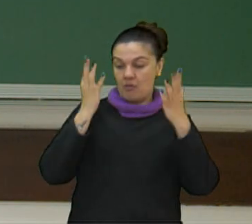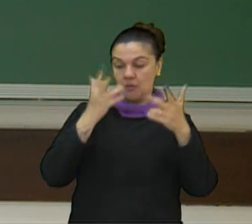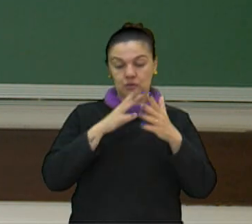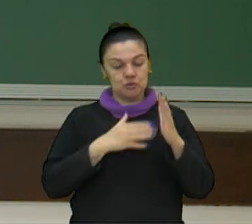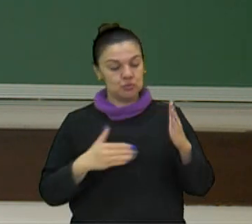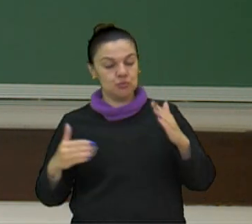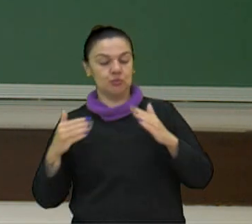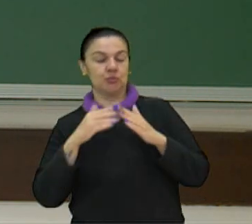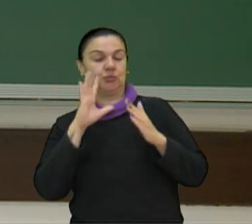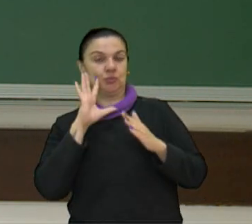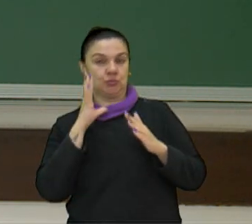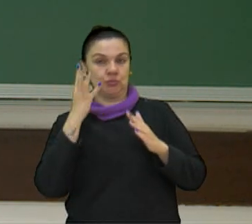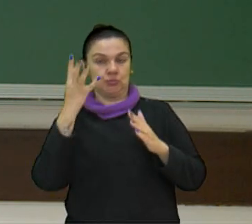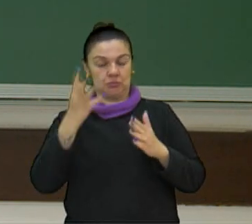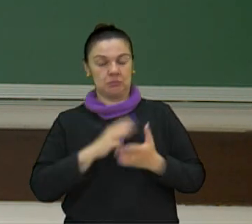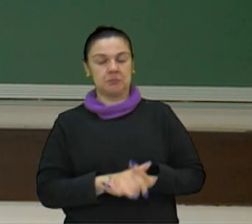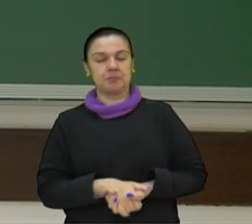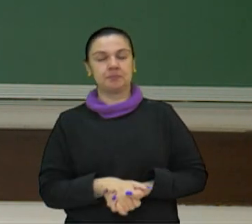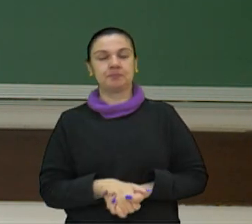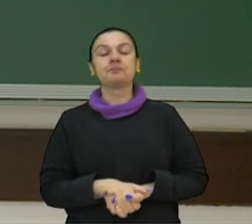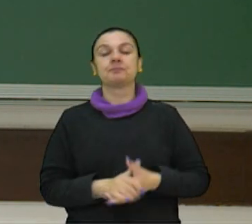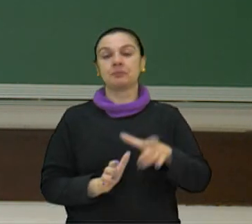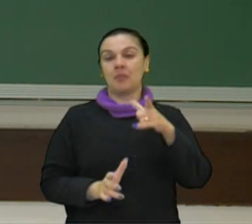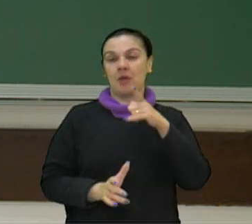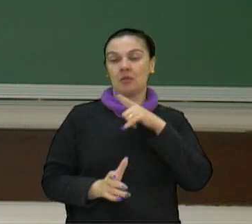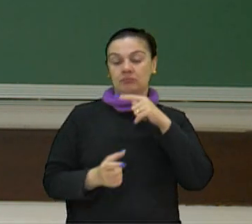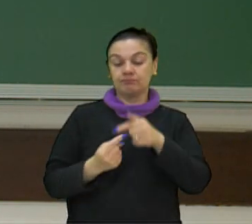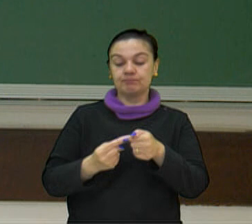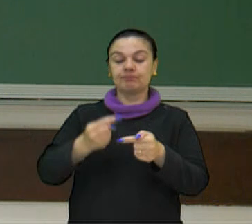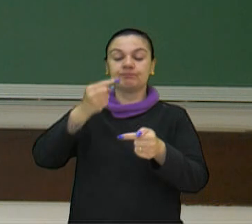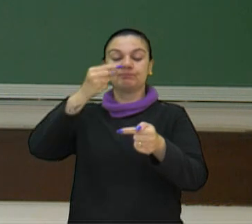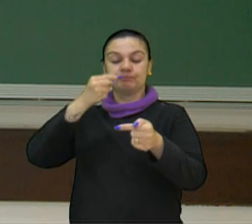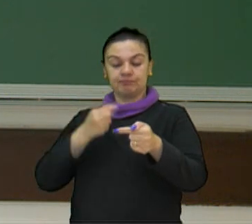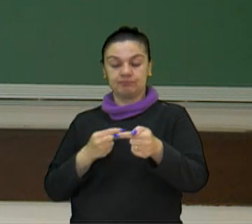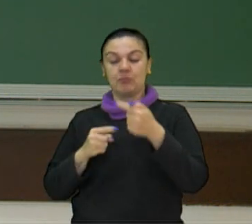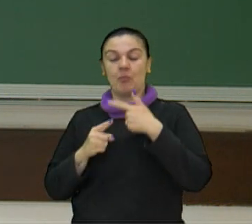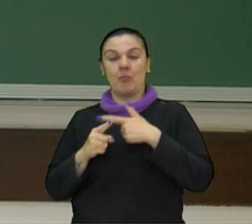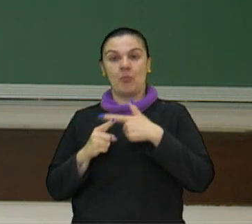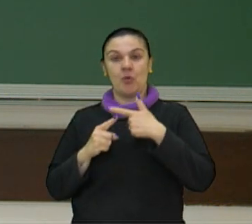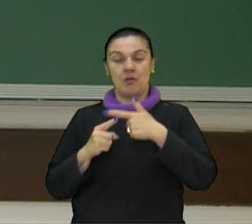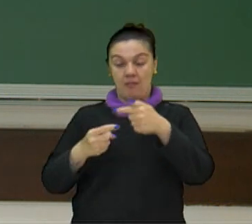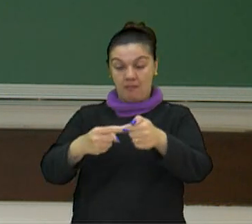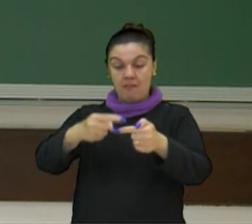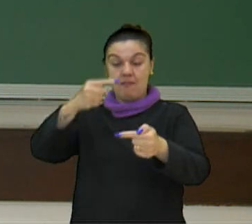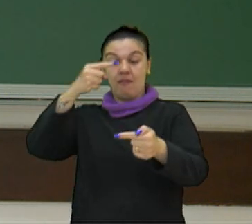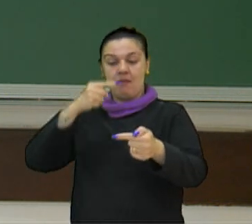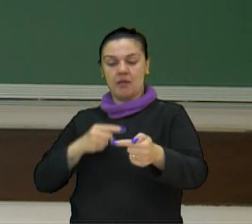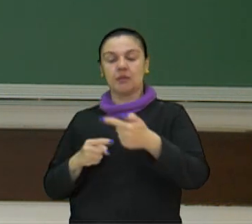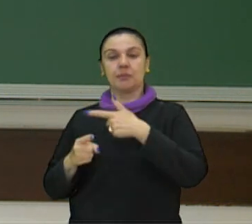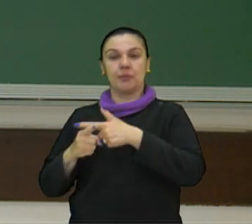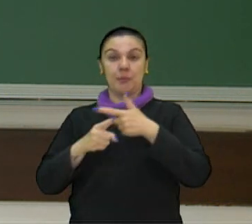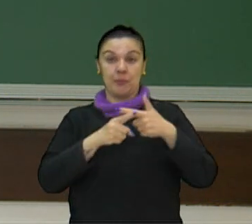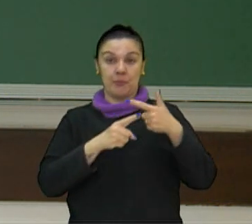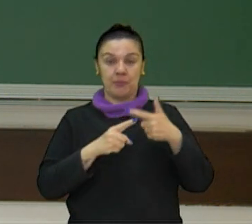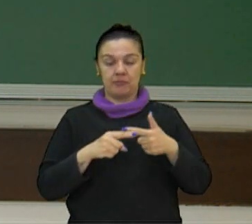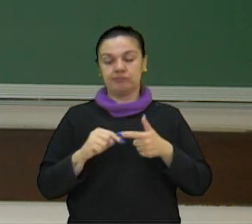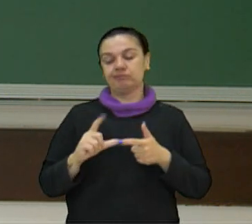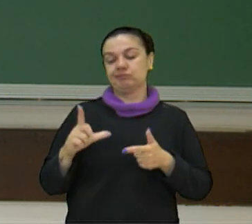coisas que acontecem possuem seus antecedentes, possuem suas causas, possuem